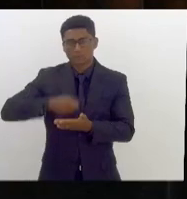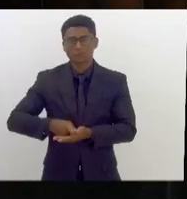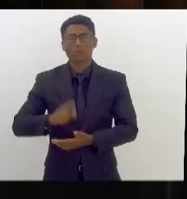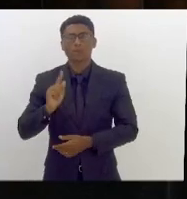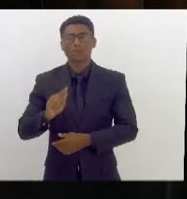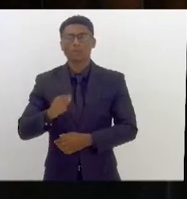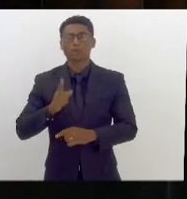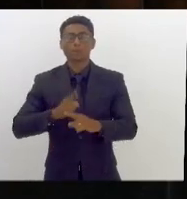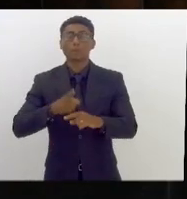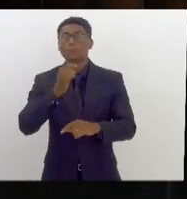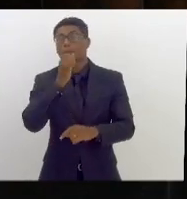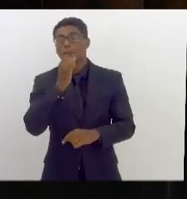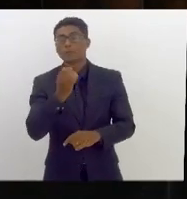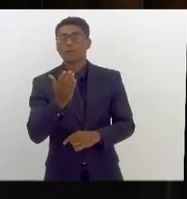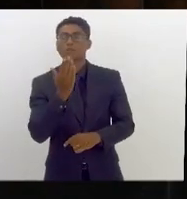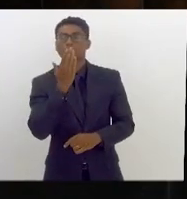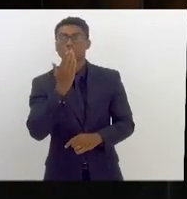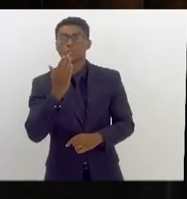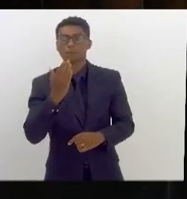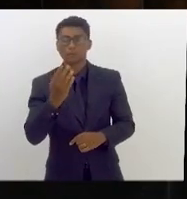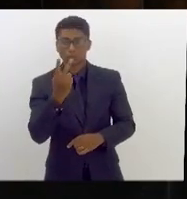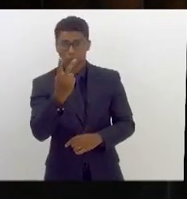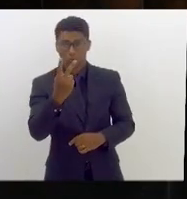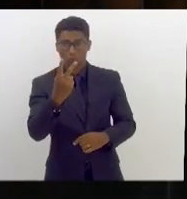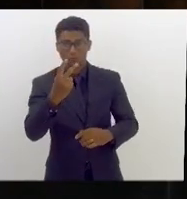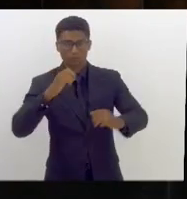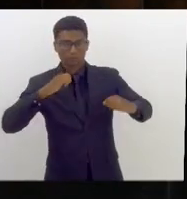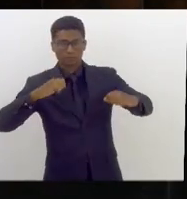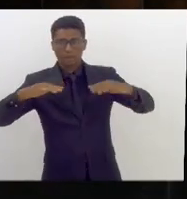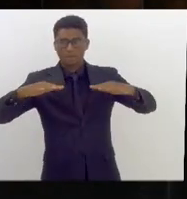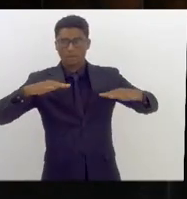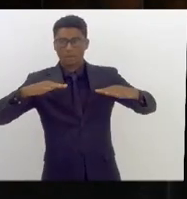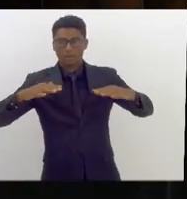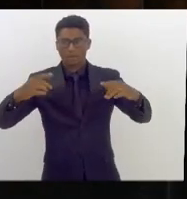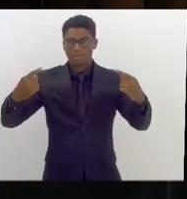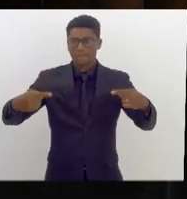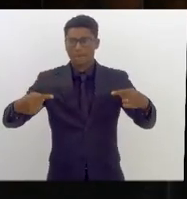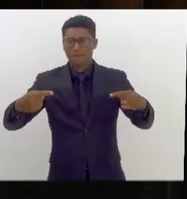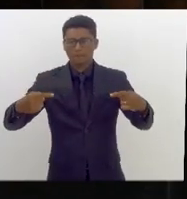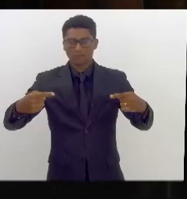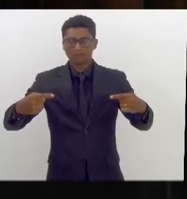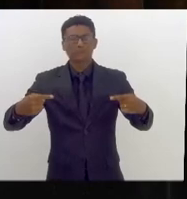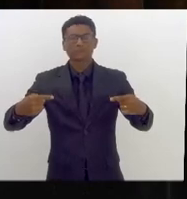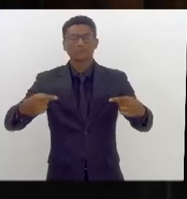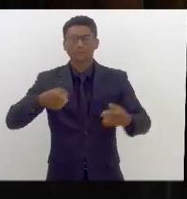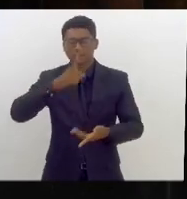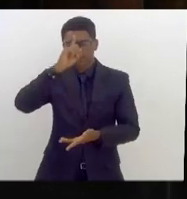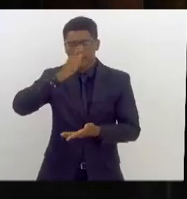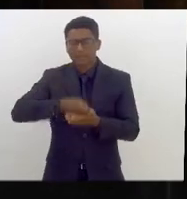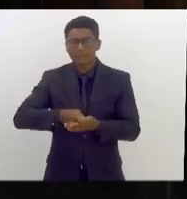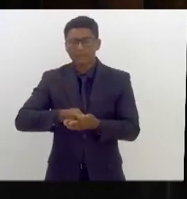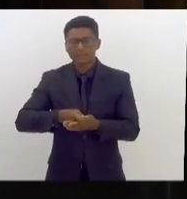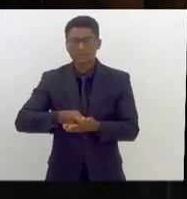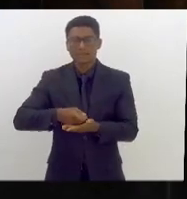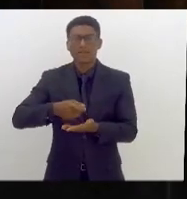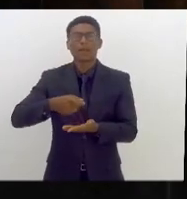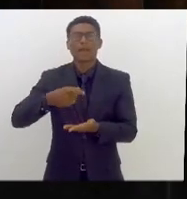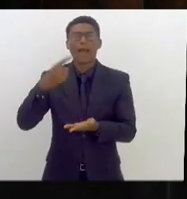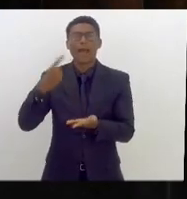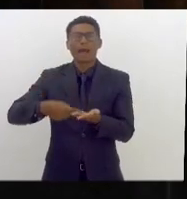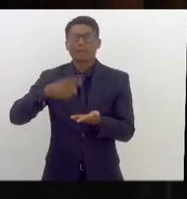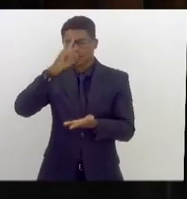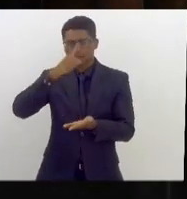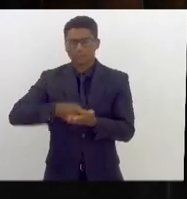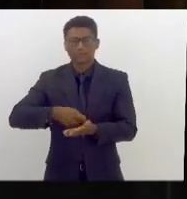dois times em campo, quem é que decide se os acordos estão sendo cumpridos ou não? E aí é inadmissível